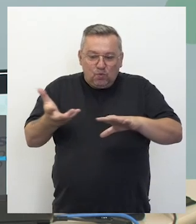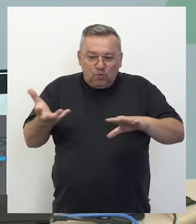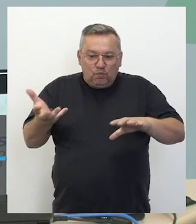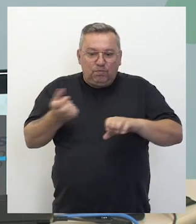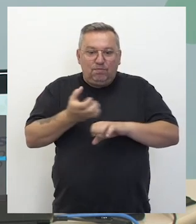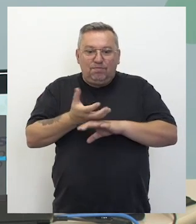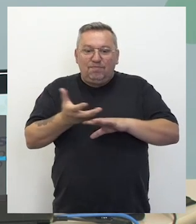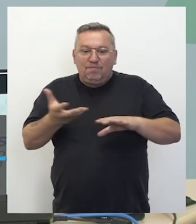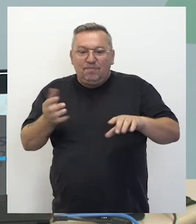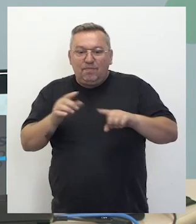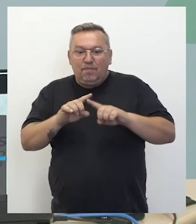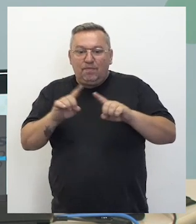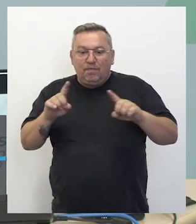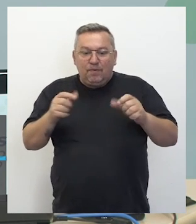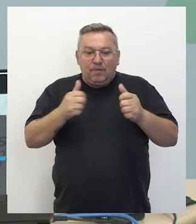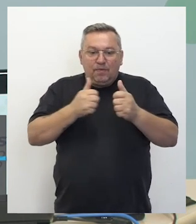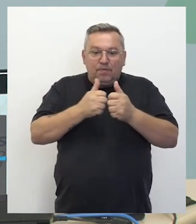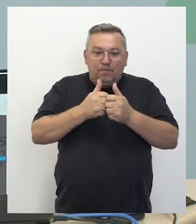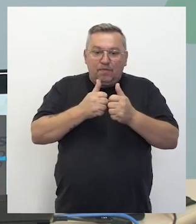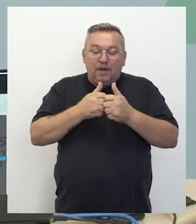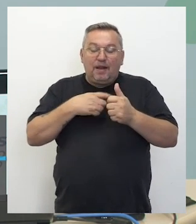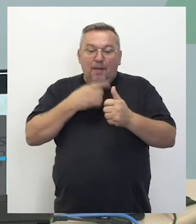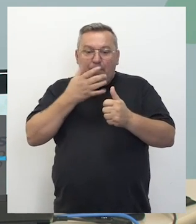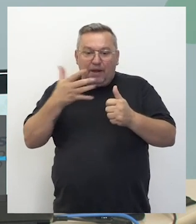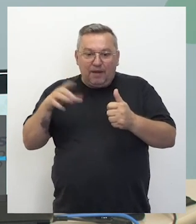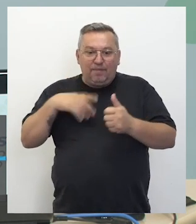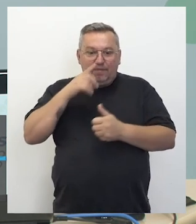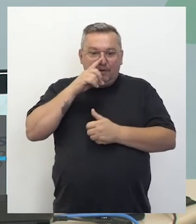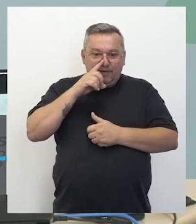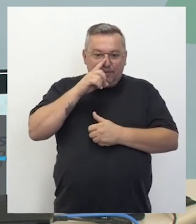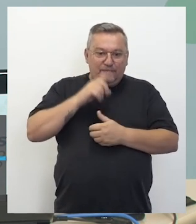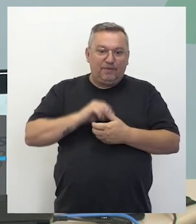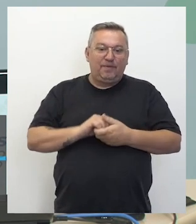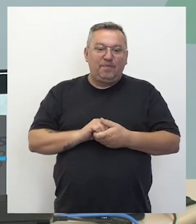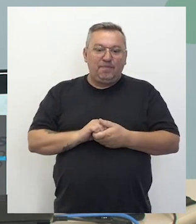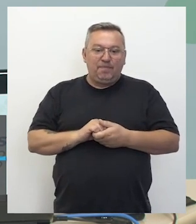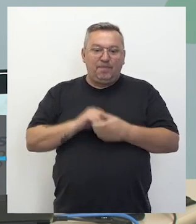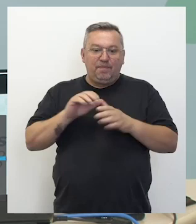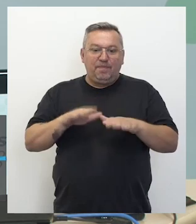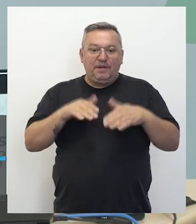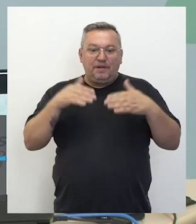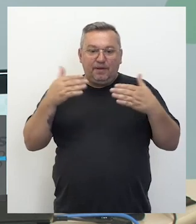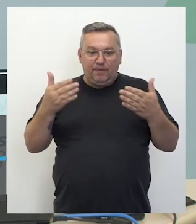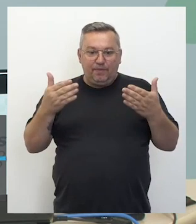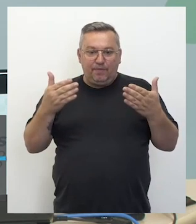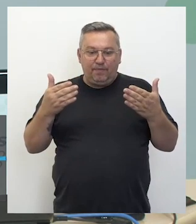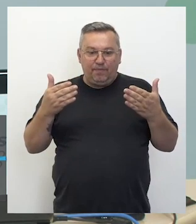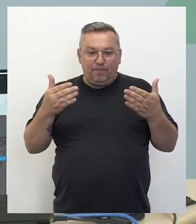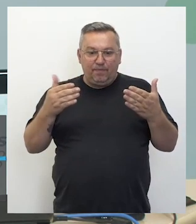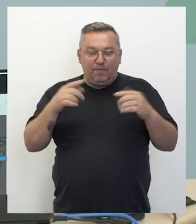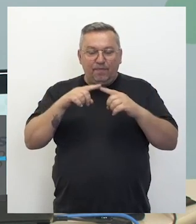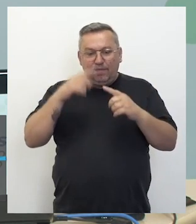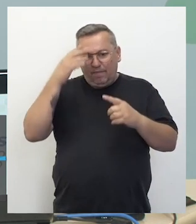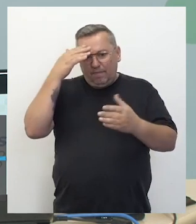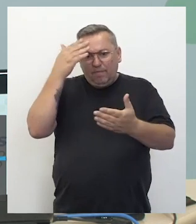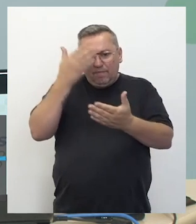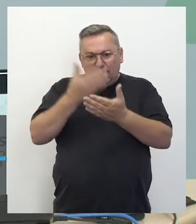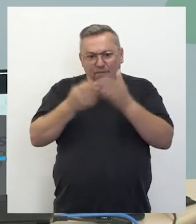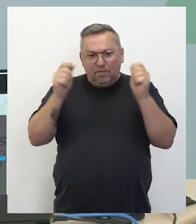deserto. Mais próximo do litoral é que é o perigo. Então, assim, acredito que você